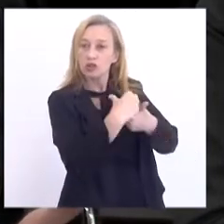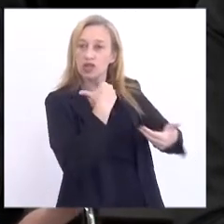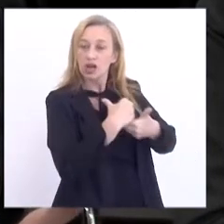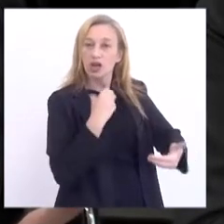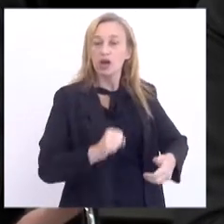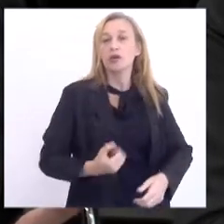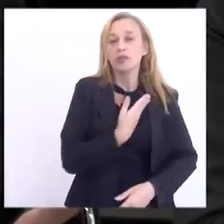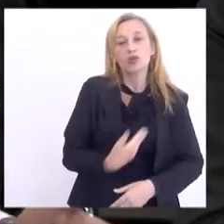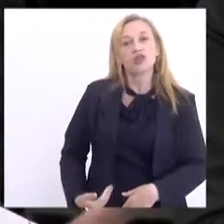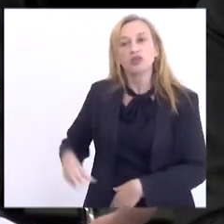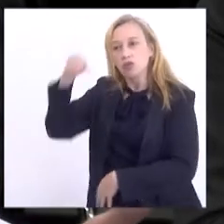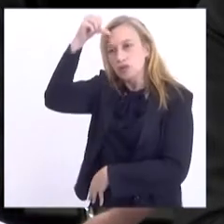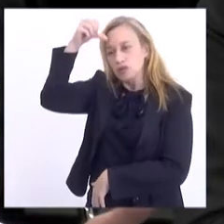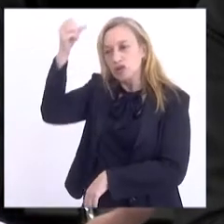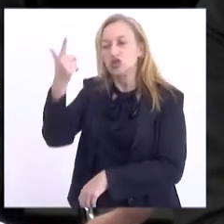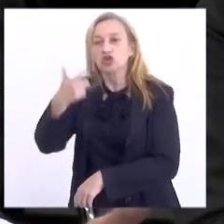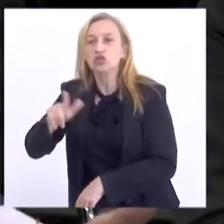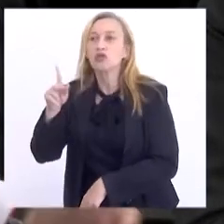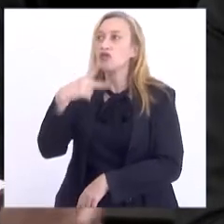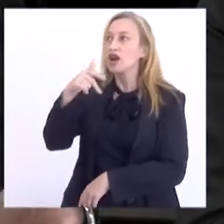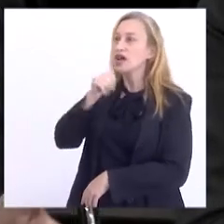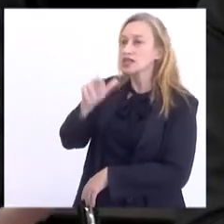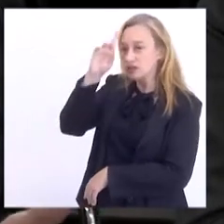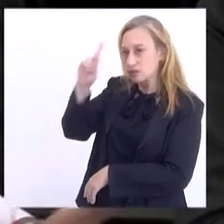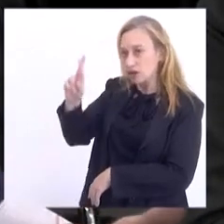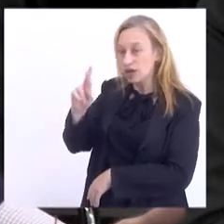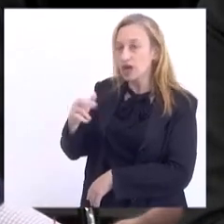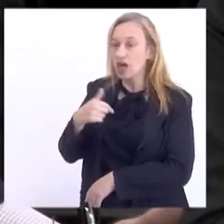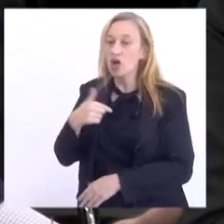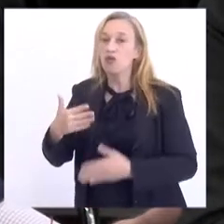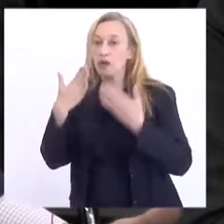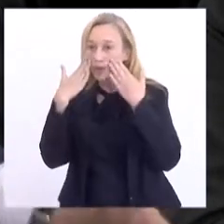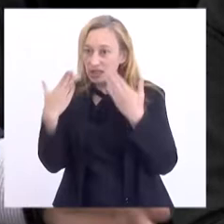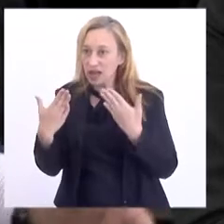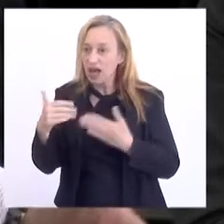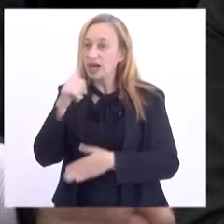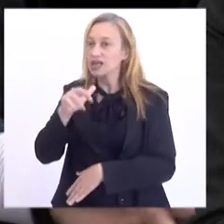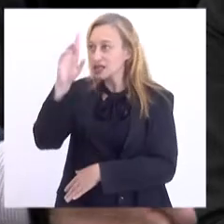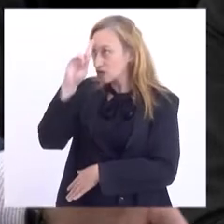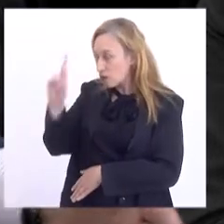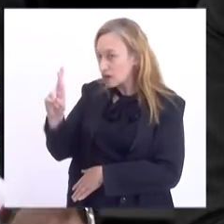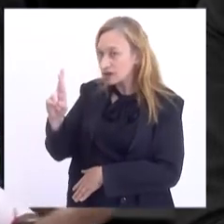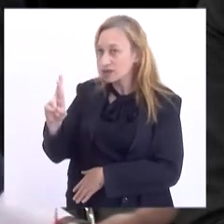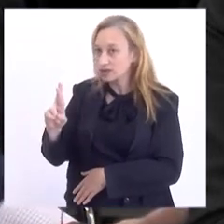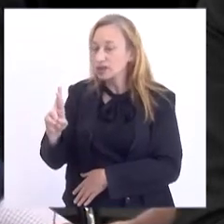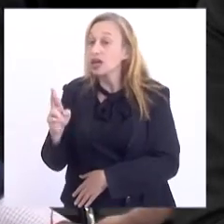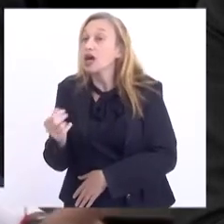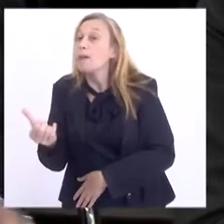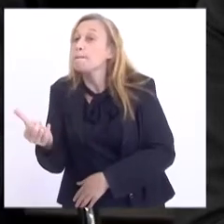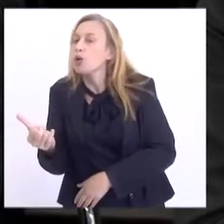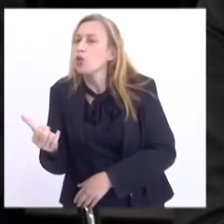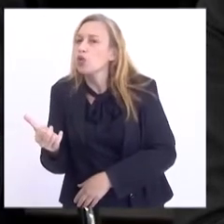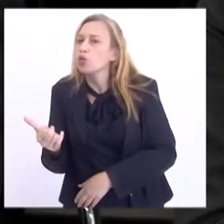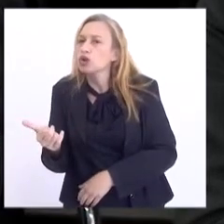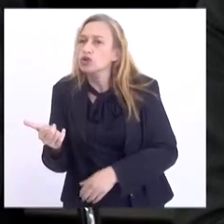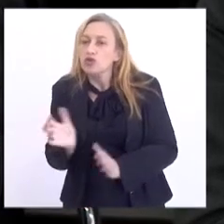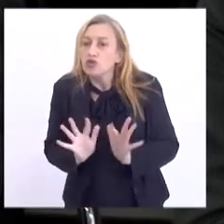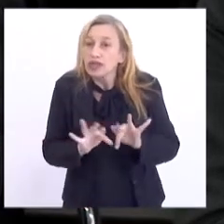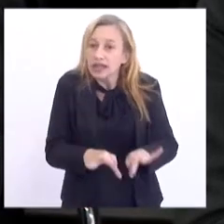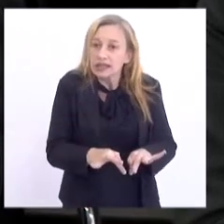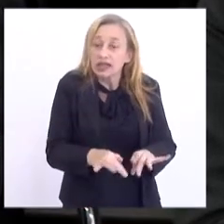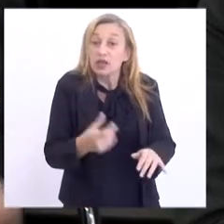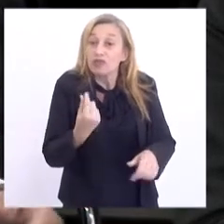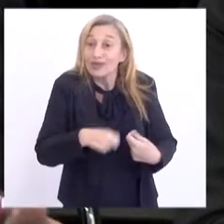pelo Governador Cláudio Castro e mais uma vez eu digo a senhora eu vou apresentar a senhora é daqui a pouco eu tô terminando